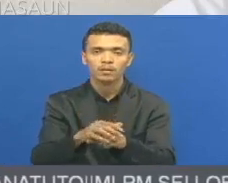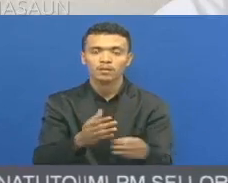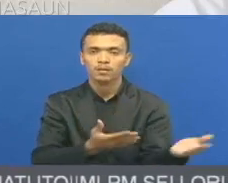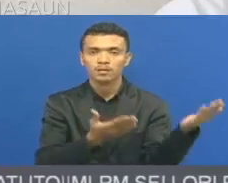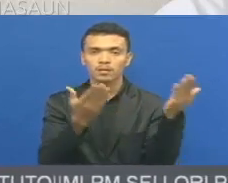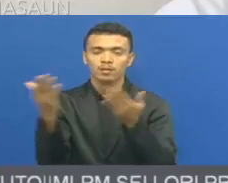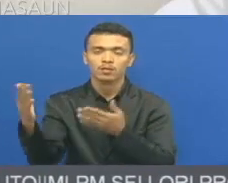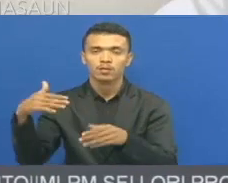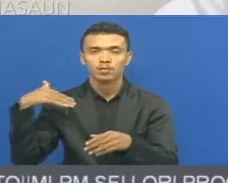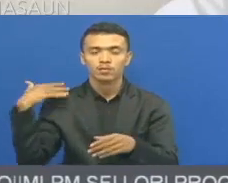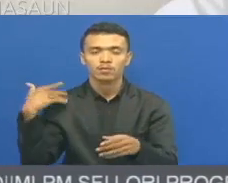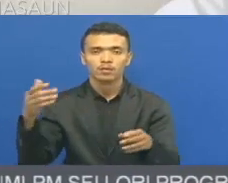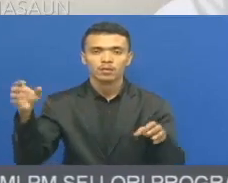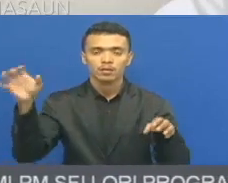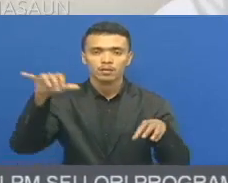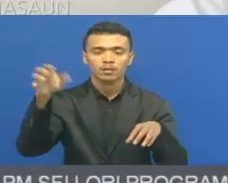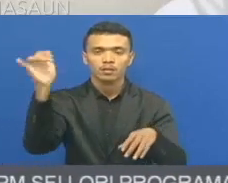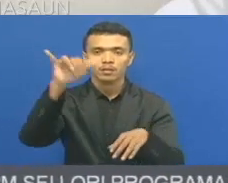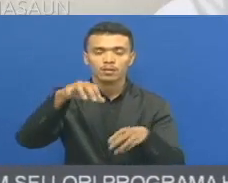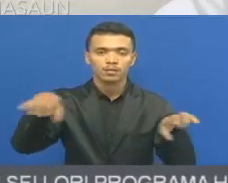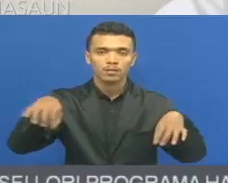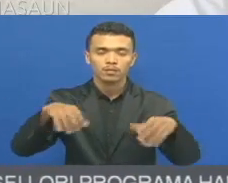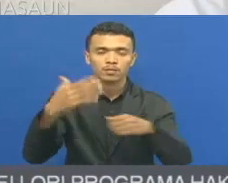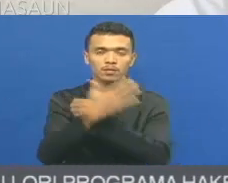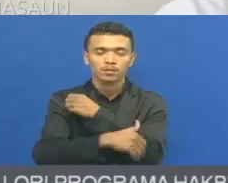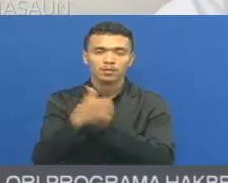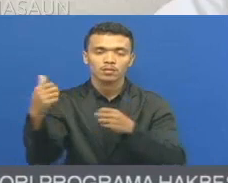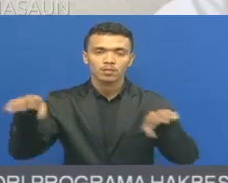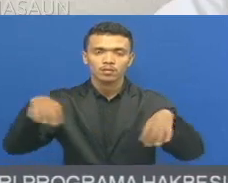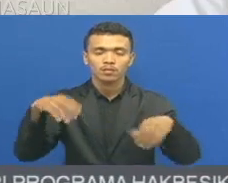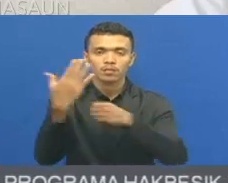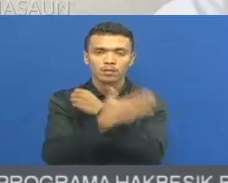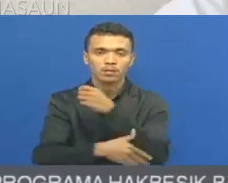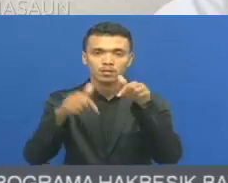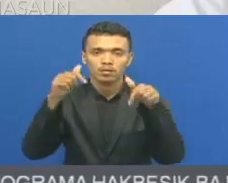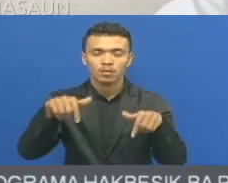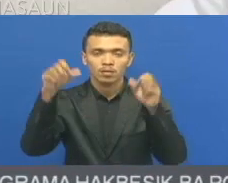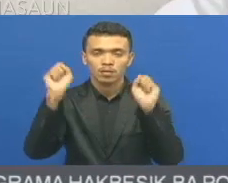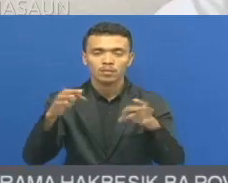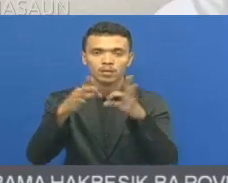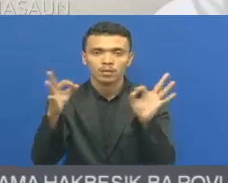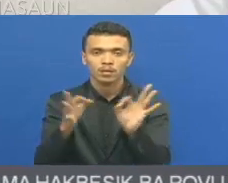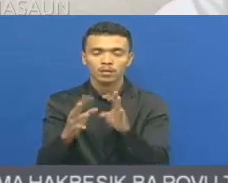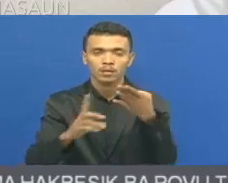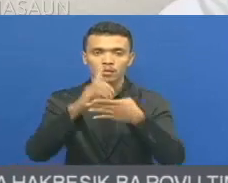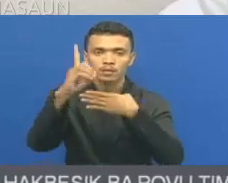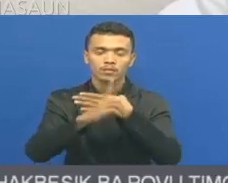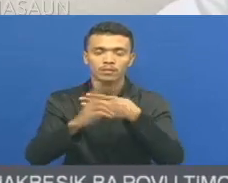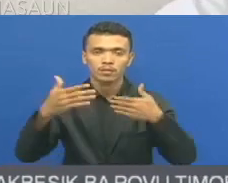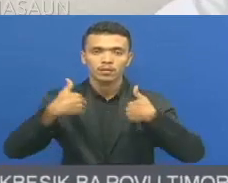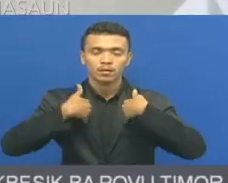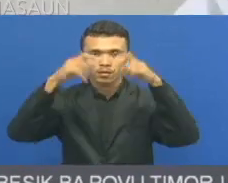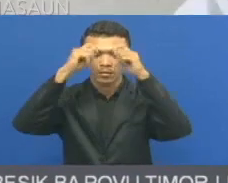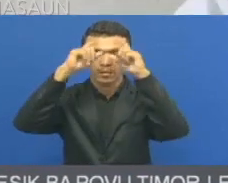fila jovem sira nebe serviço era liur, hodi mai fale serviço ia país ne, atu no nebe le hadia desenvolvimento ia